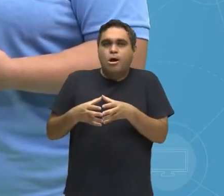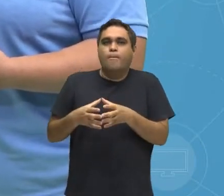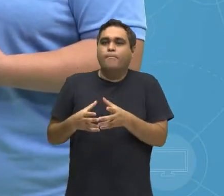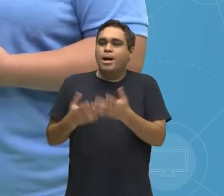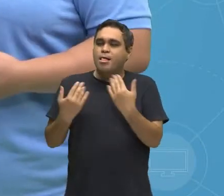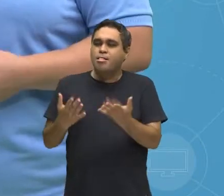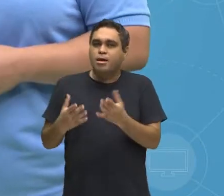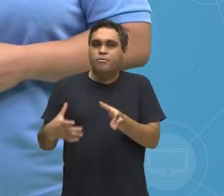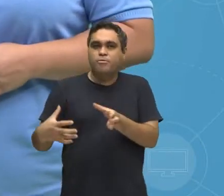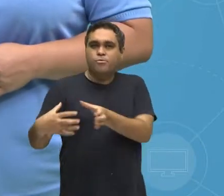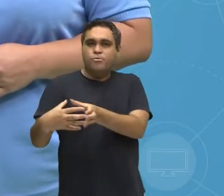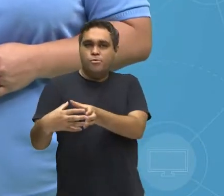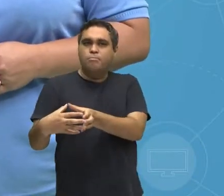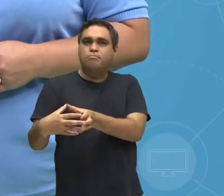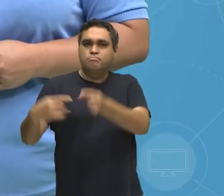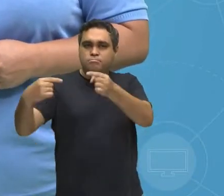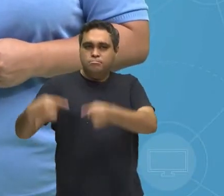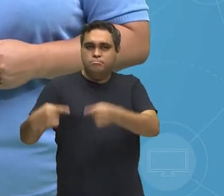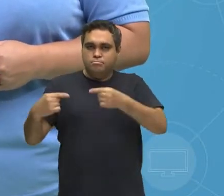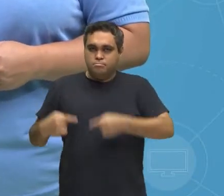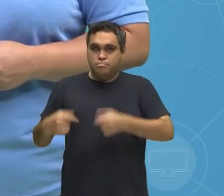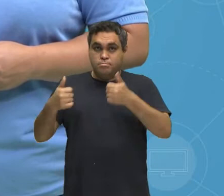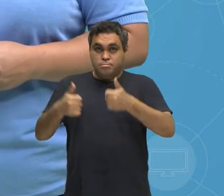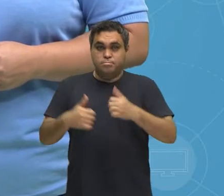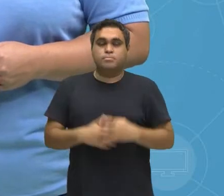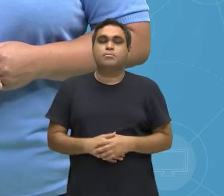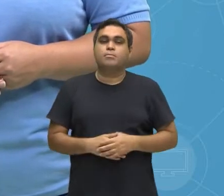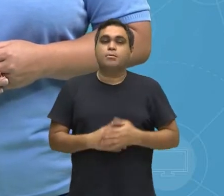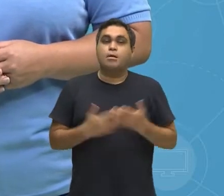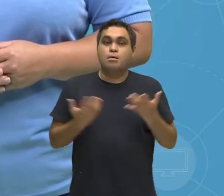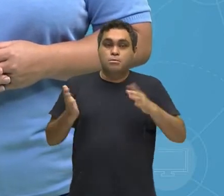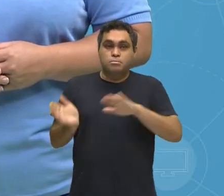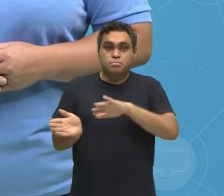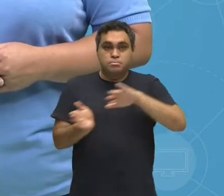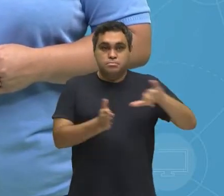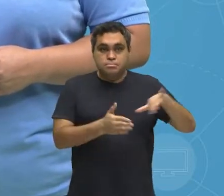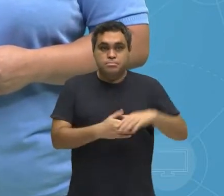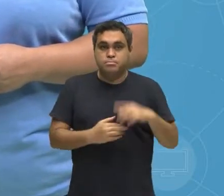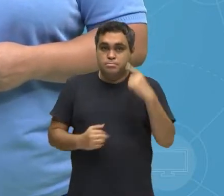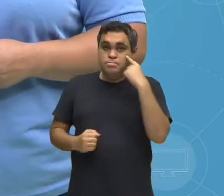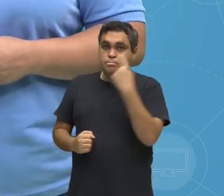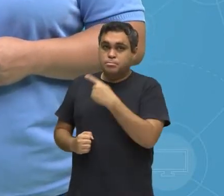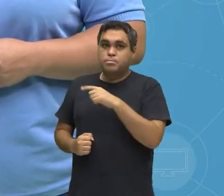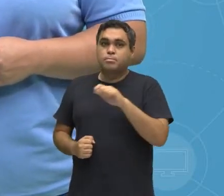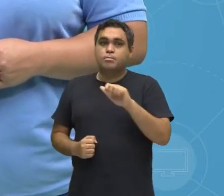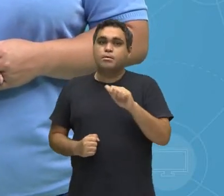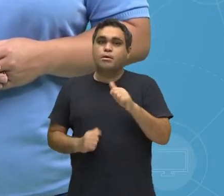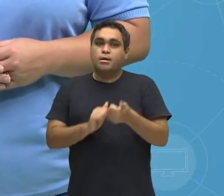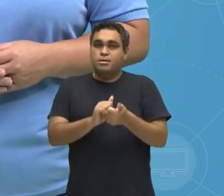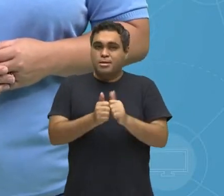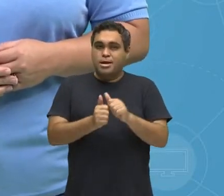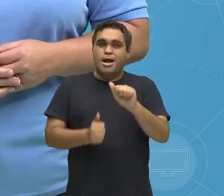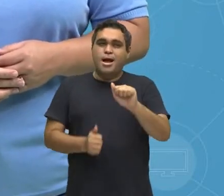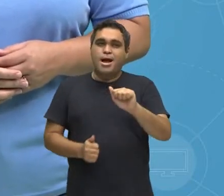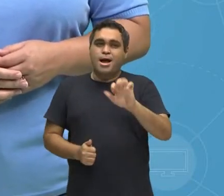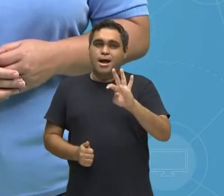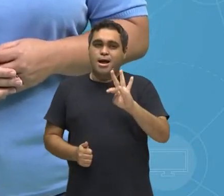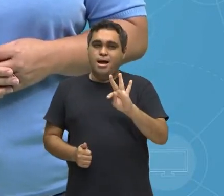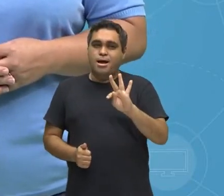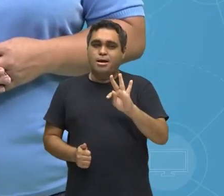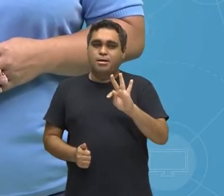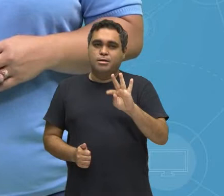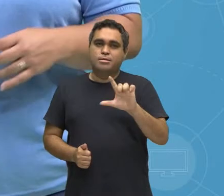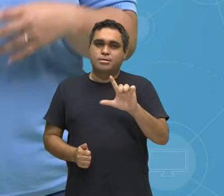a canoagem. Prosseguindo, vamos ao nosso próximo esporte, que é o atletismo. O atletismo a